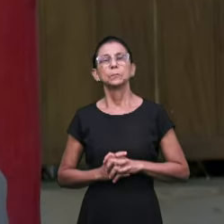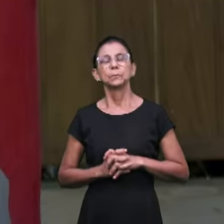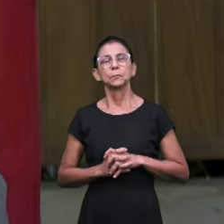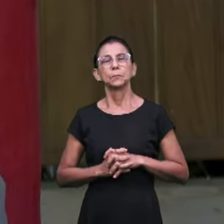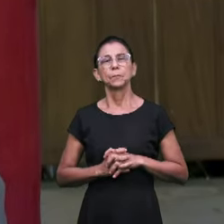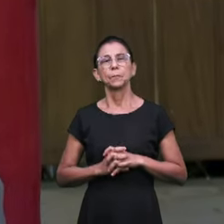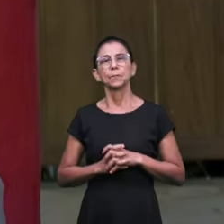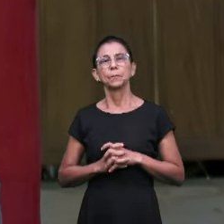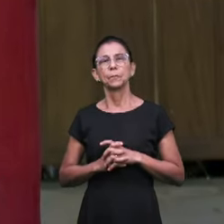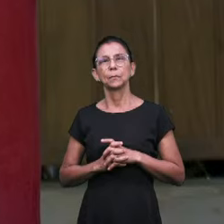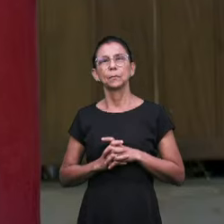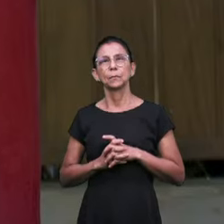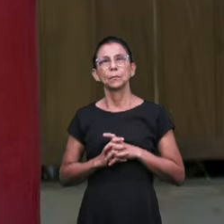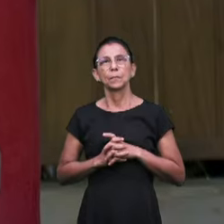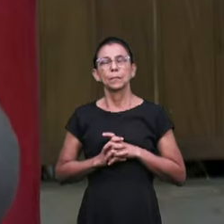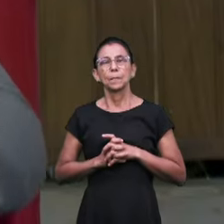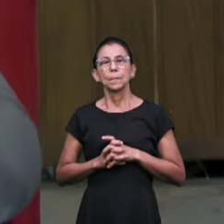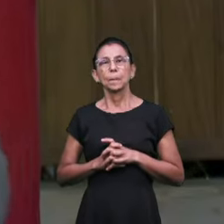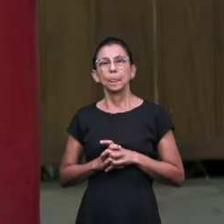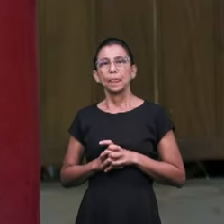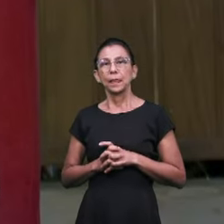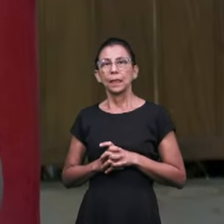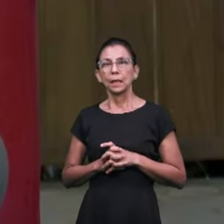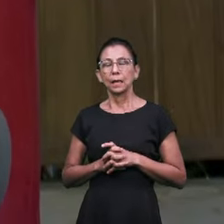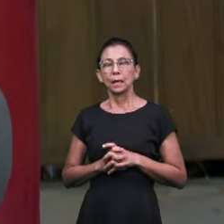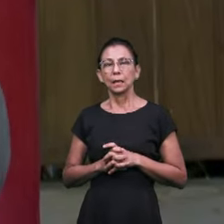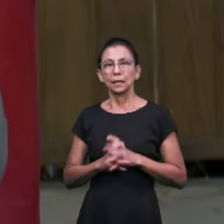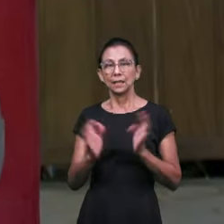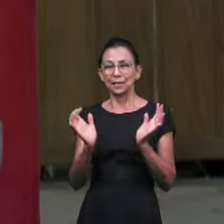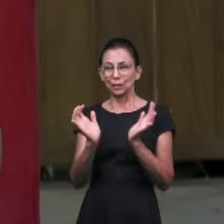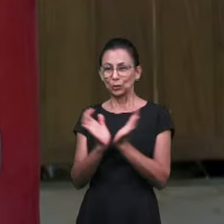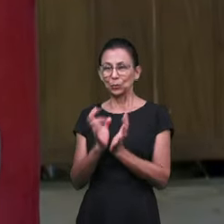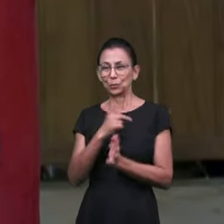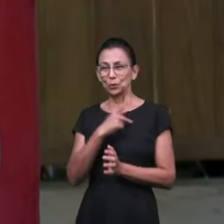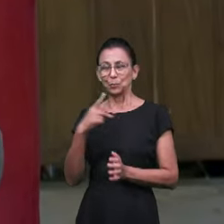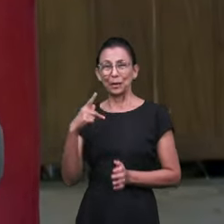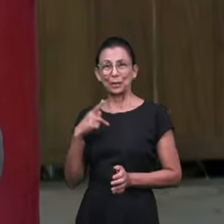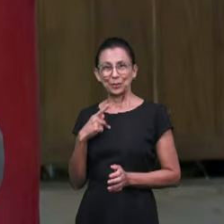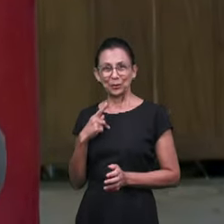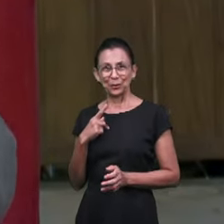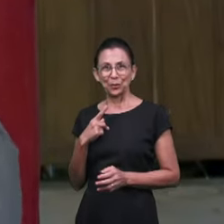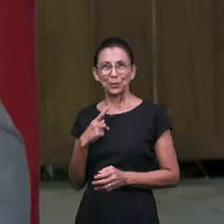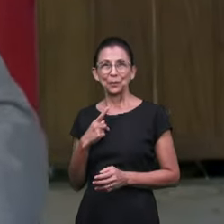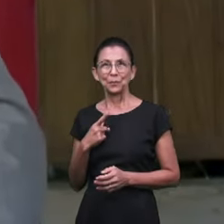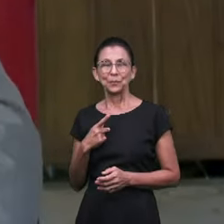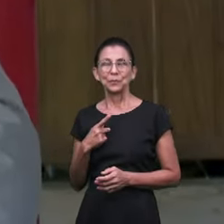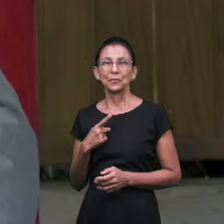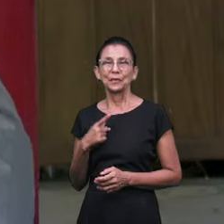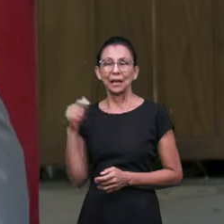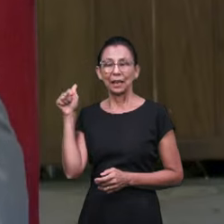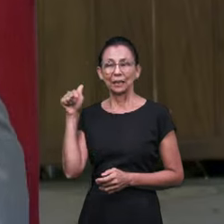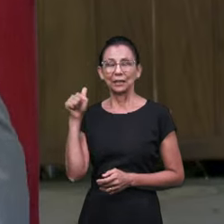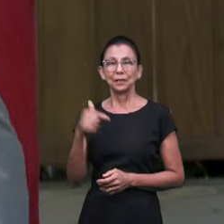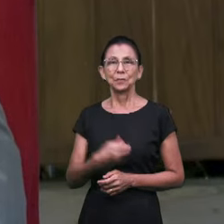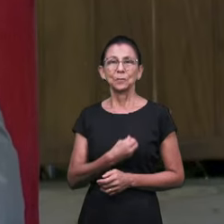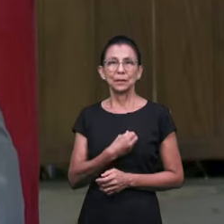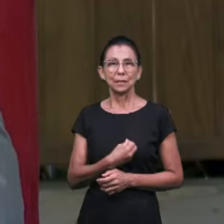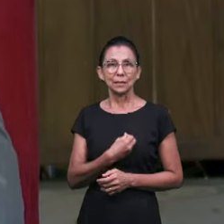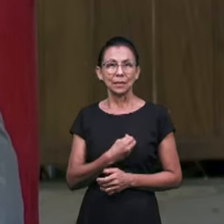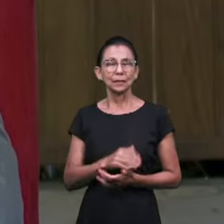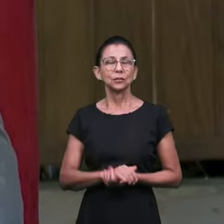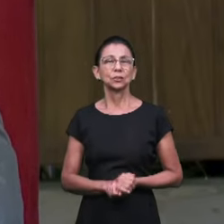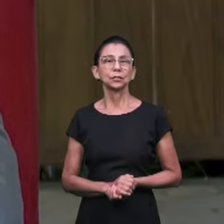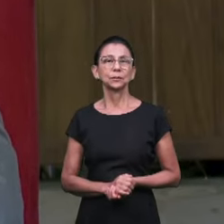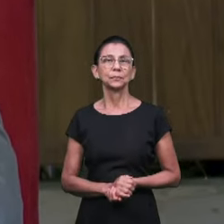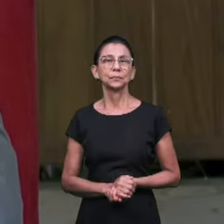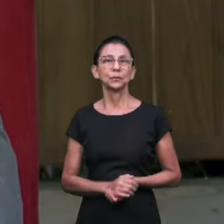aqui, eles fizeram essa produção aqui, especialmente para te esclarecer sobre este assunto. E eu quero